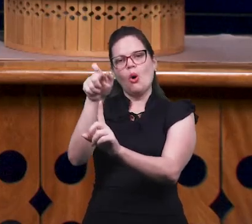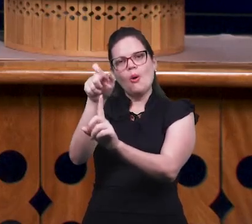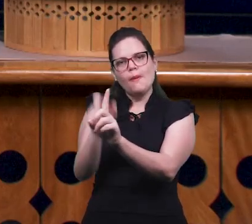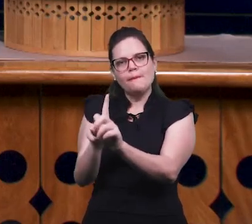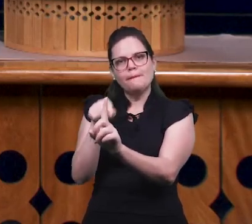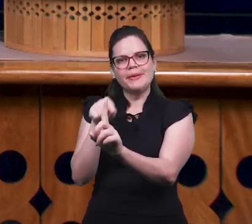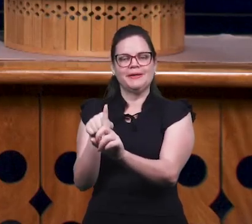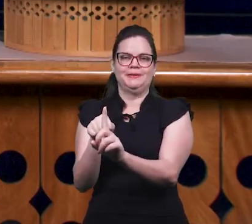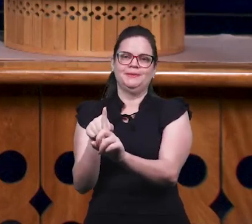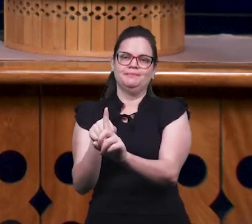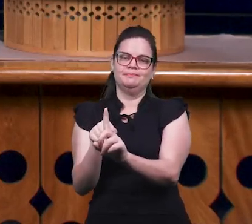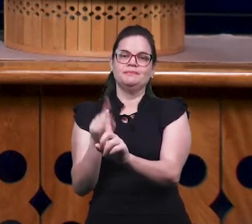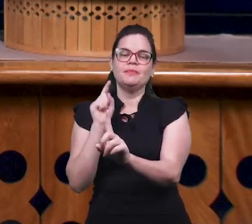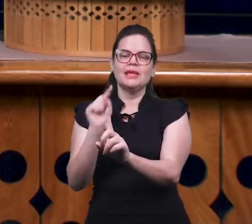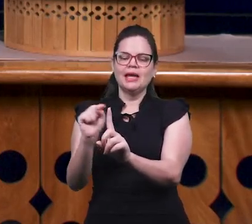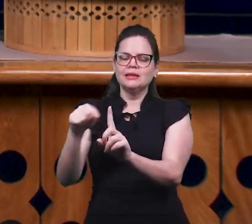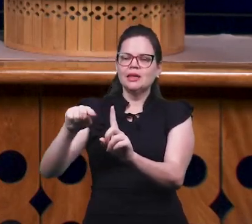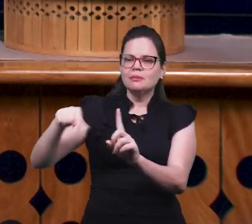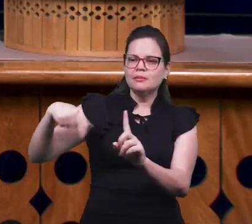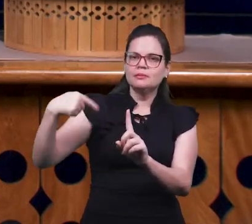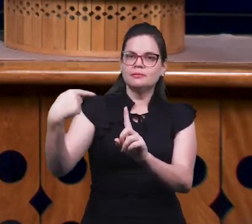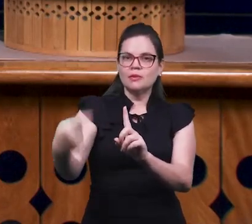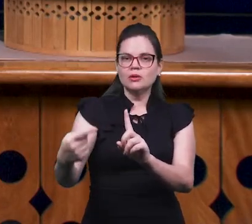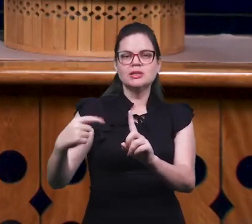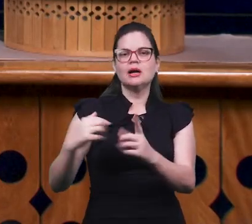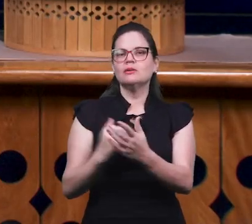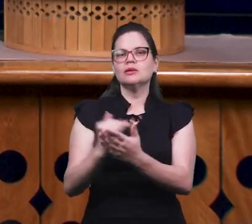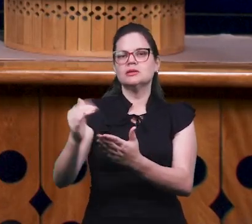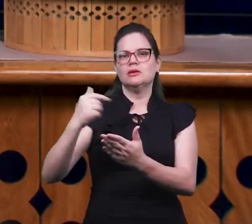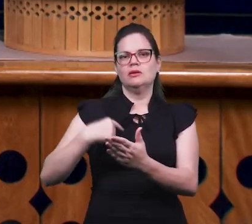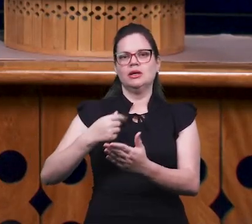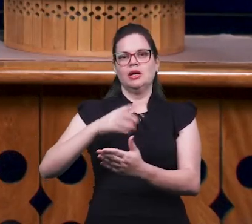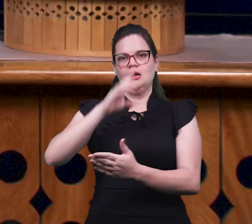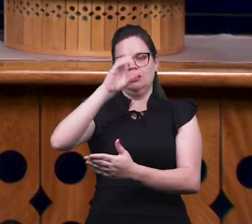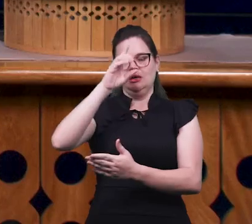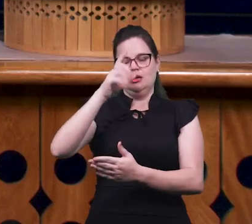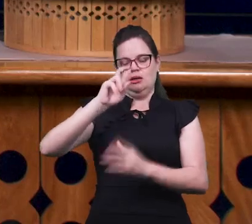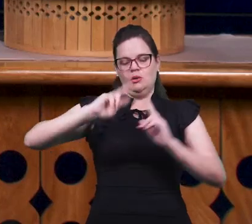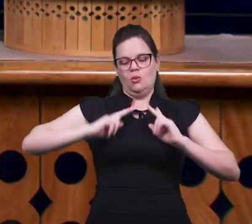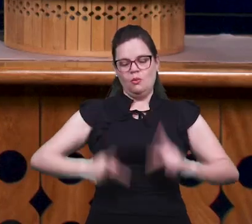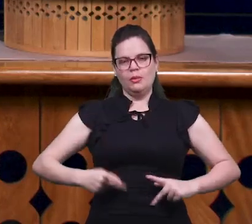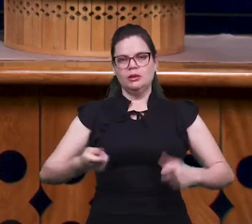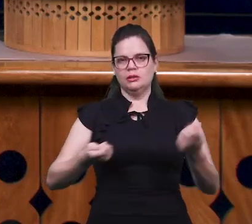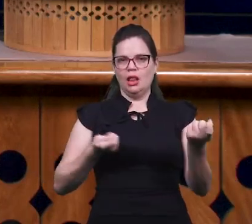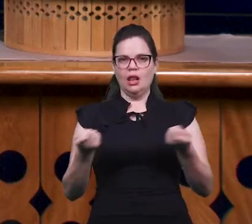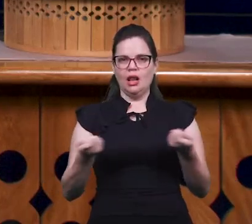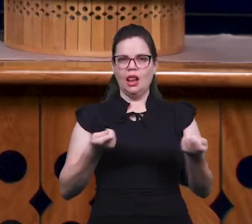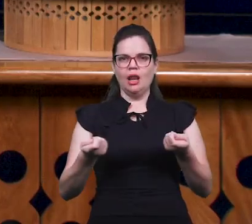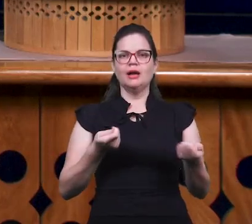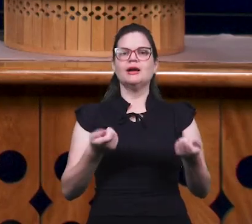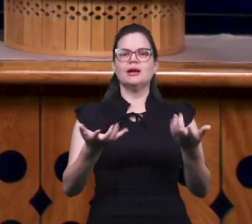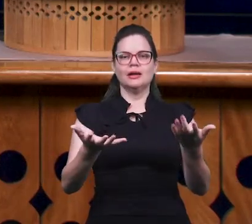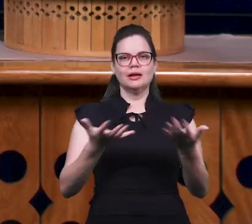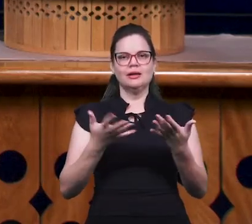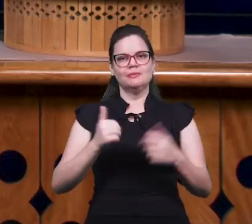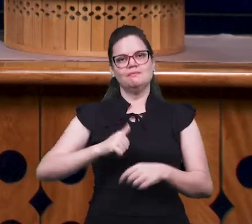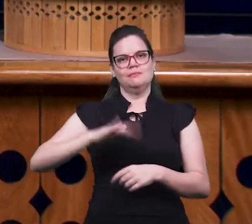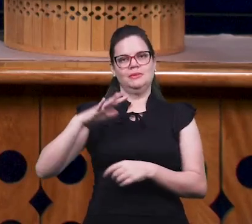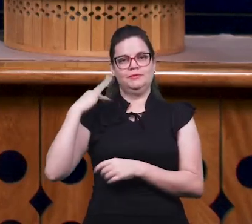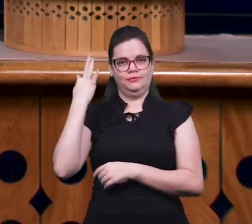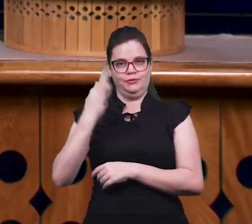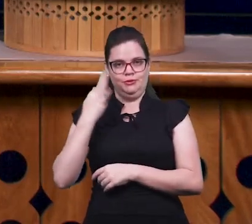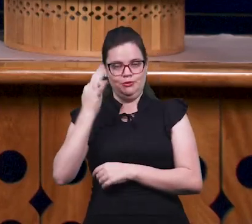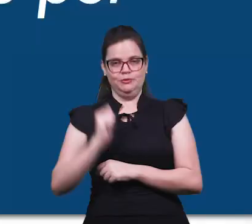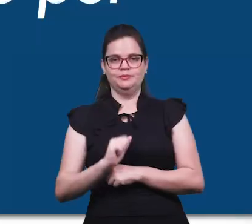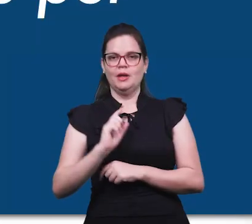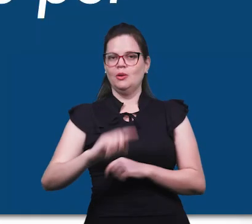seguinte, não querendo detalhar muitas coisas, mas lembrando o seguinte, Jesus, quando ele chegou, depois desse filósofo da